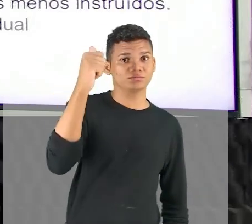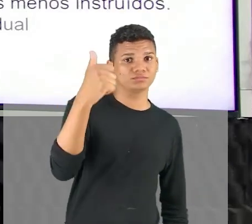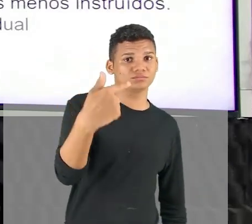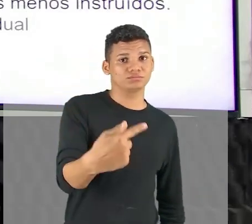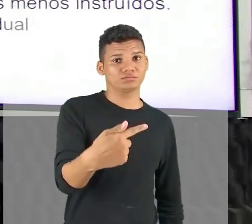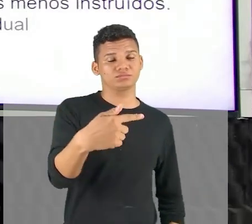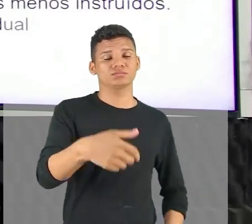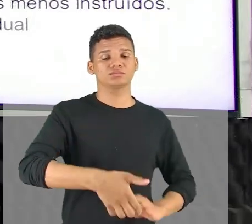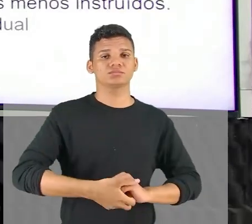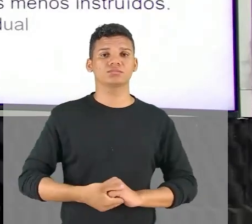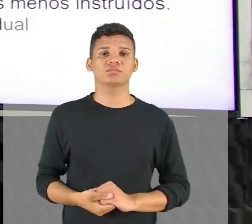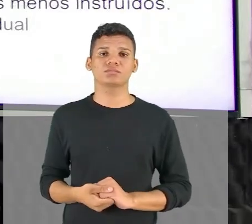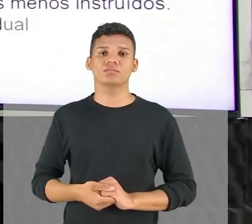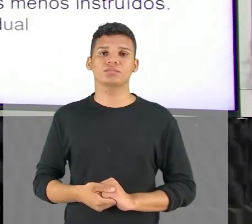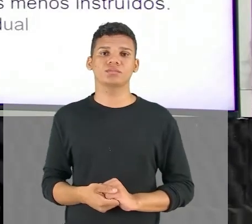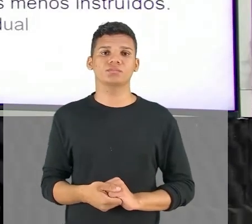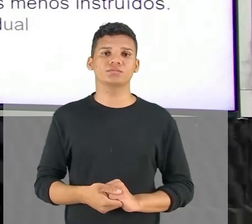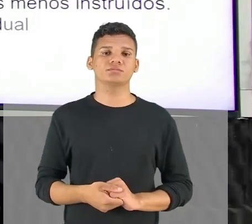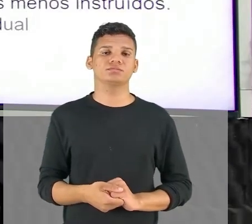XVII, e